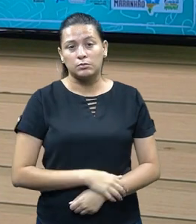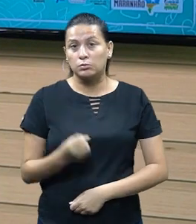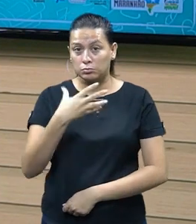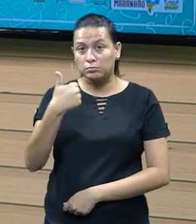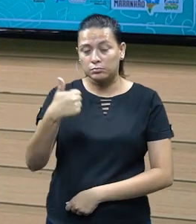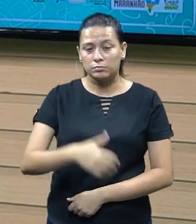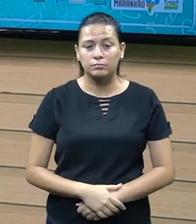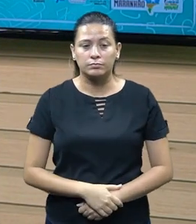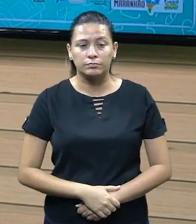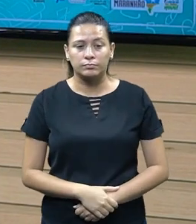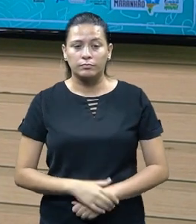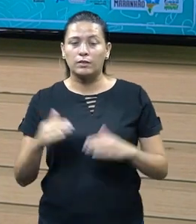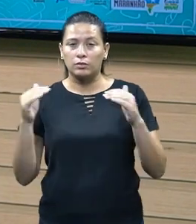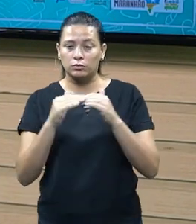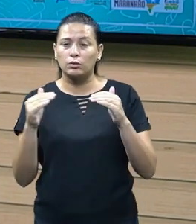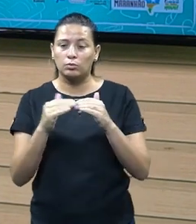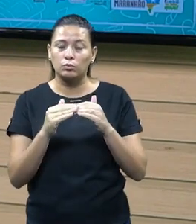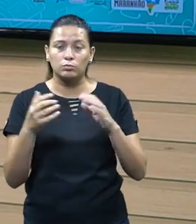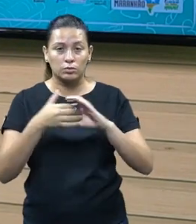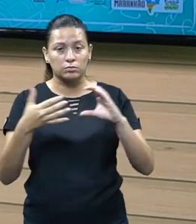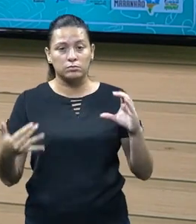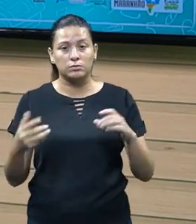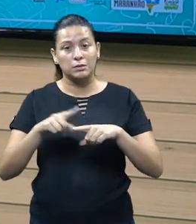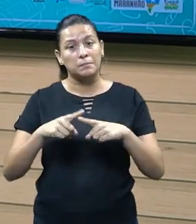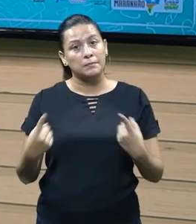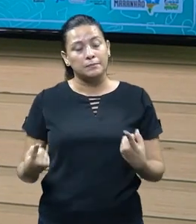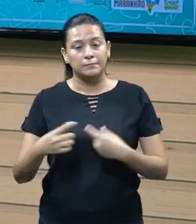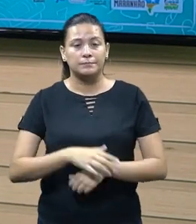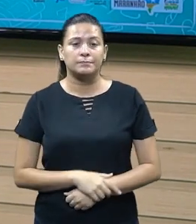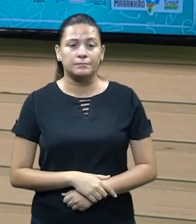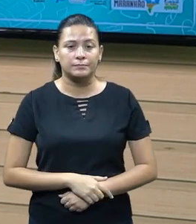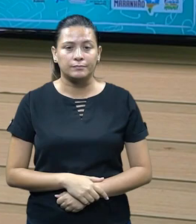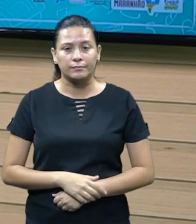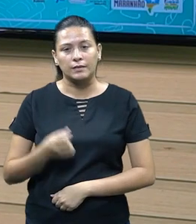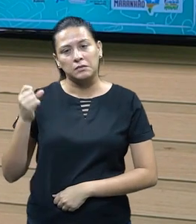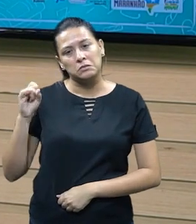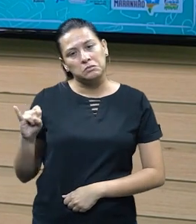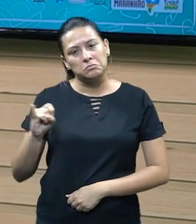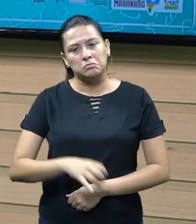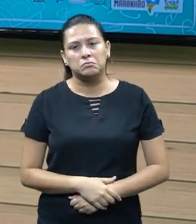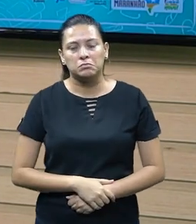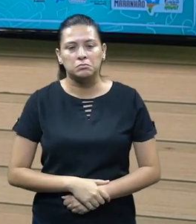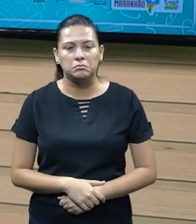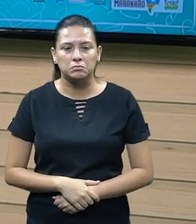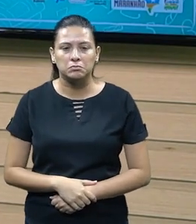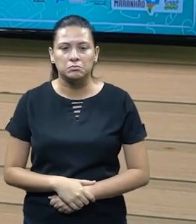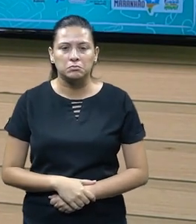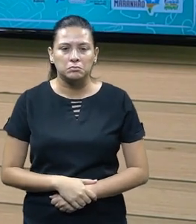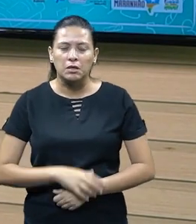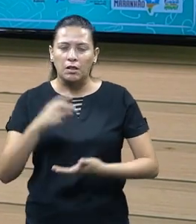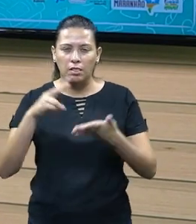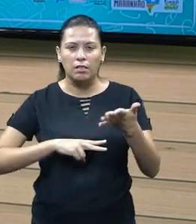bem você vai de acordo com o seu perfil mas se você é um leitor um nativo digital aí já